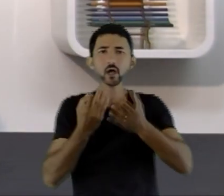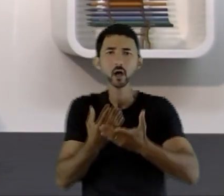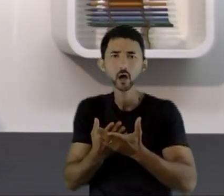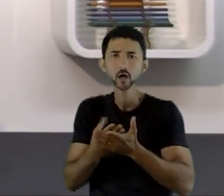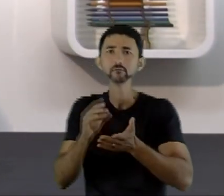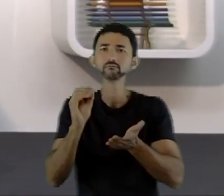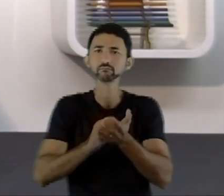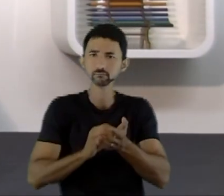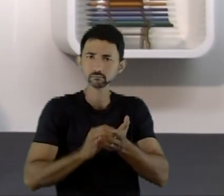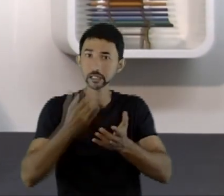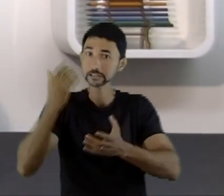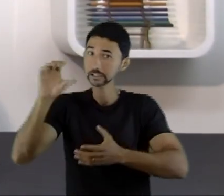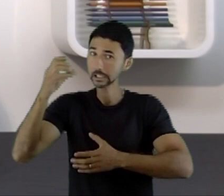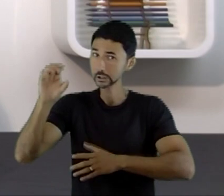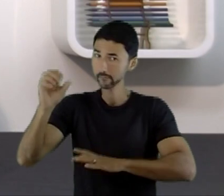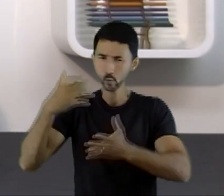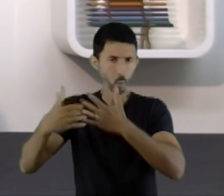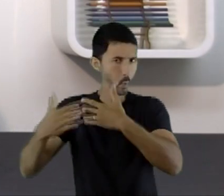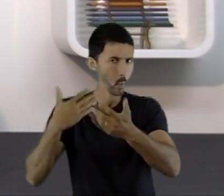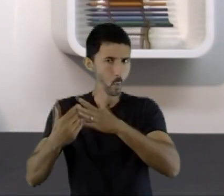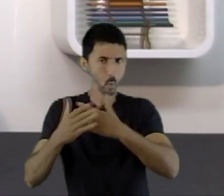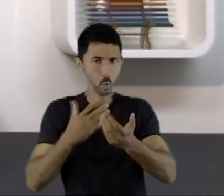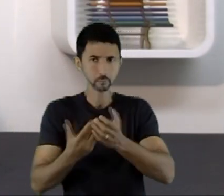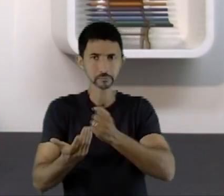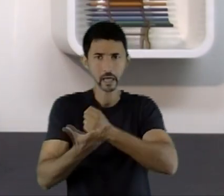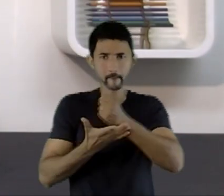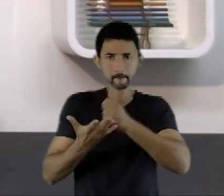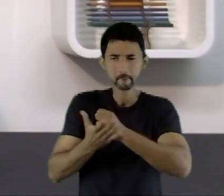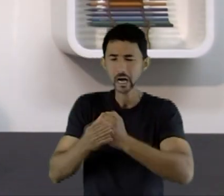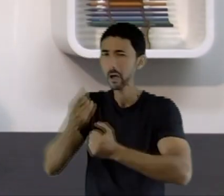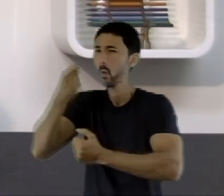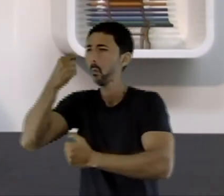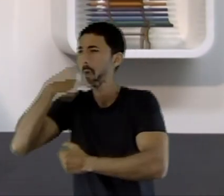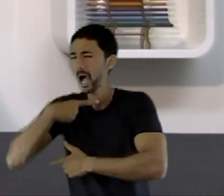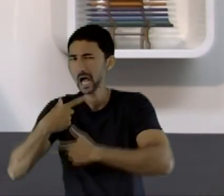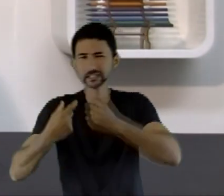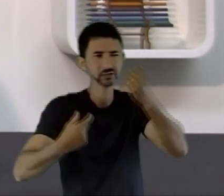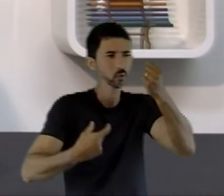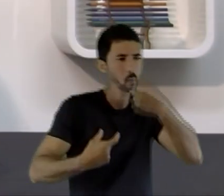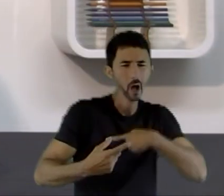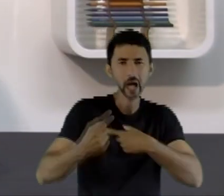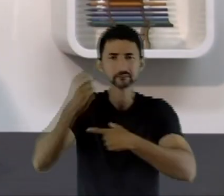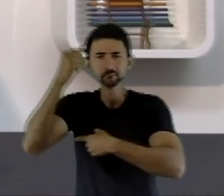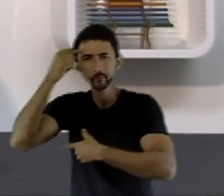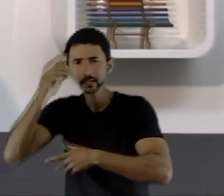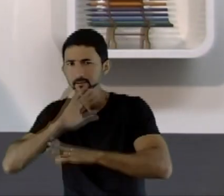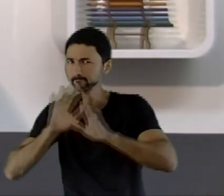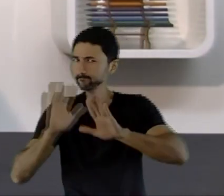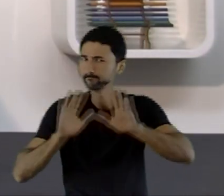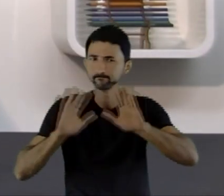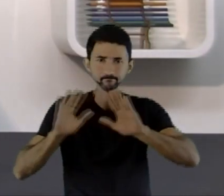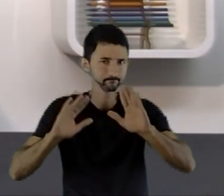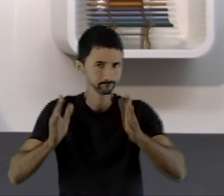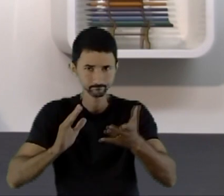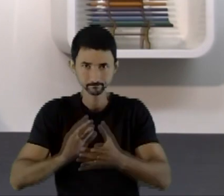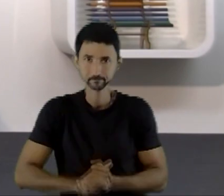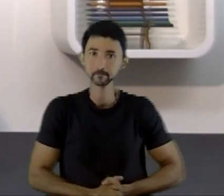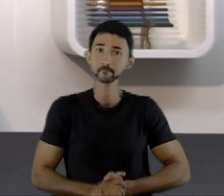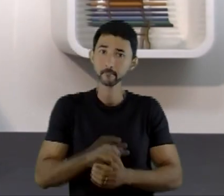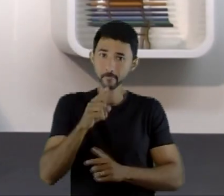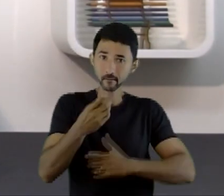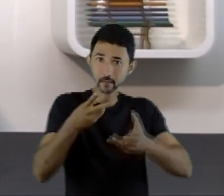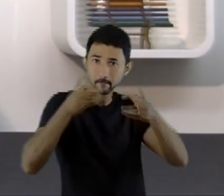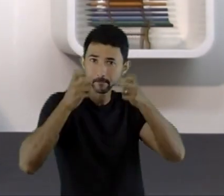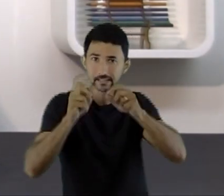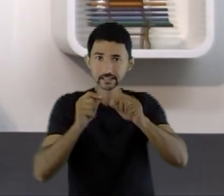argumentos científicos, não é alguém que está embasado naquilo que acha ou que pensa aleatoriamente, mas você